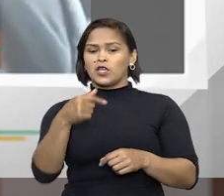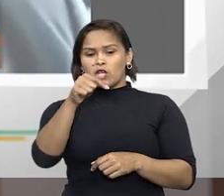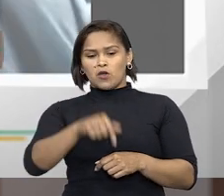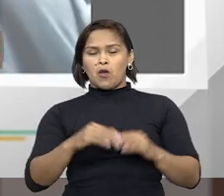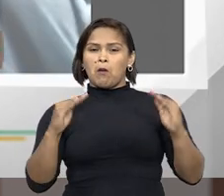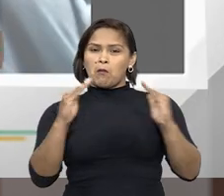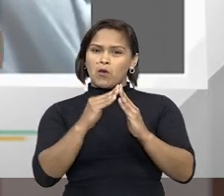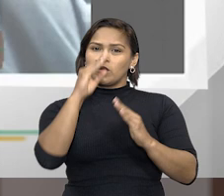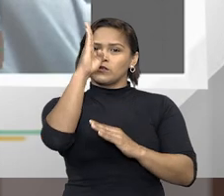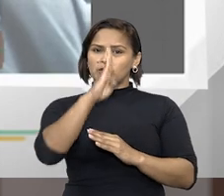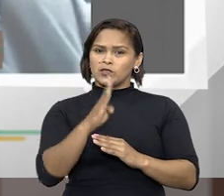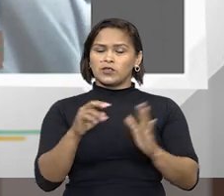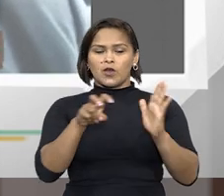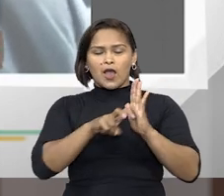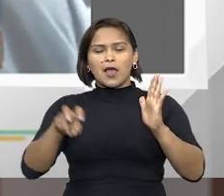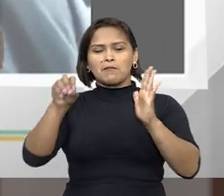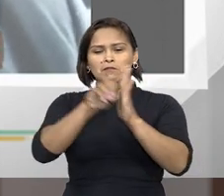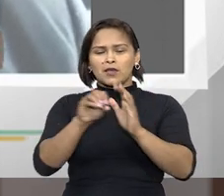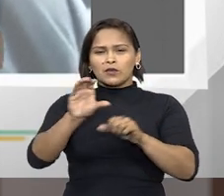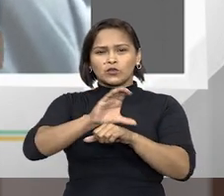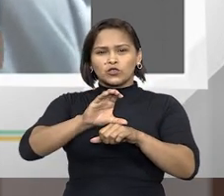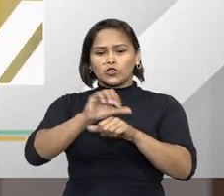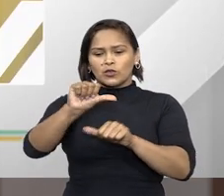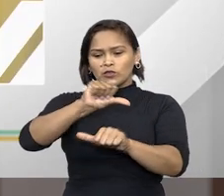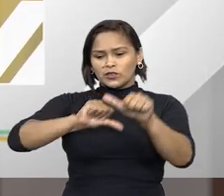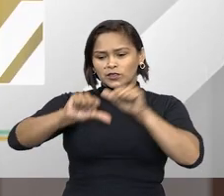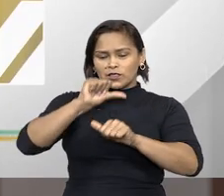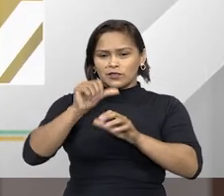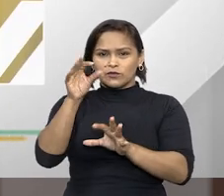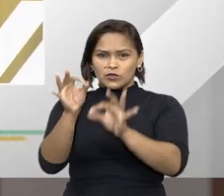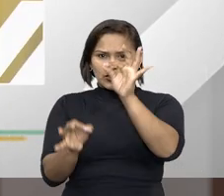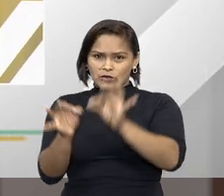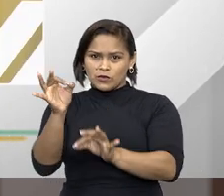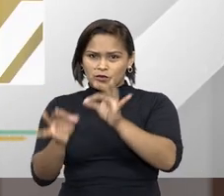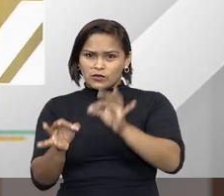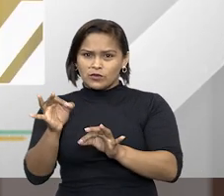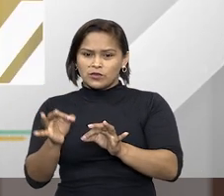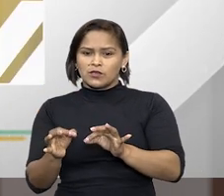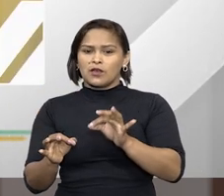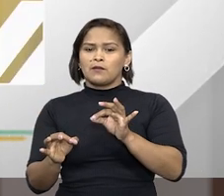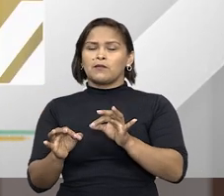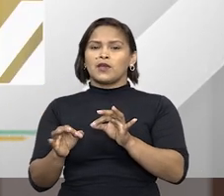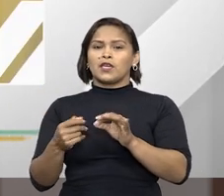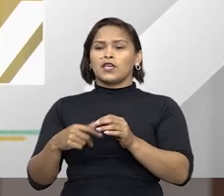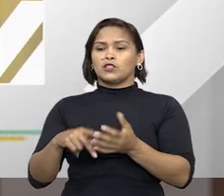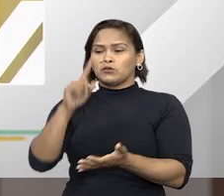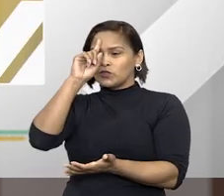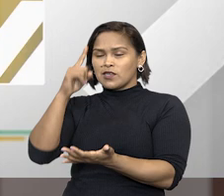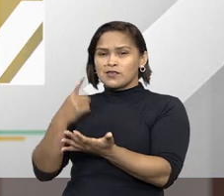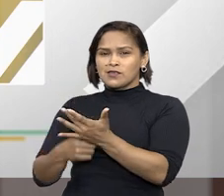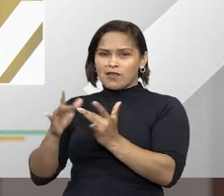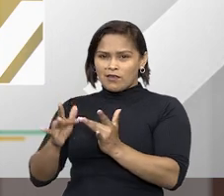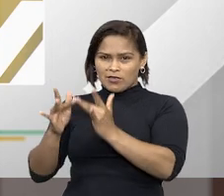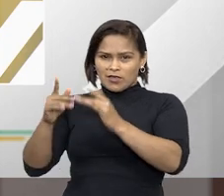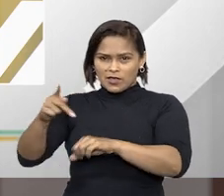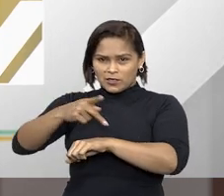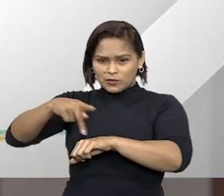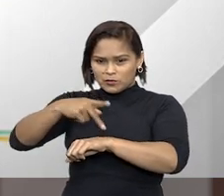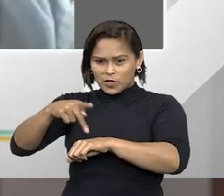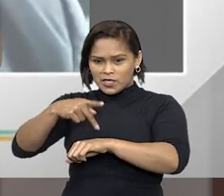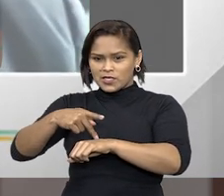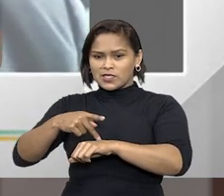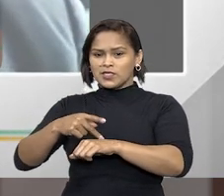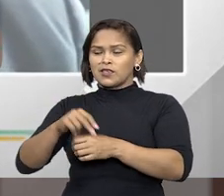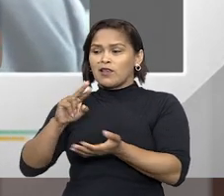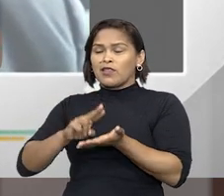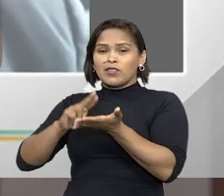emenda constitucional transferiu o julgamento das homologações de sentença estrangeira e o exequato da carta rogatória